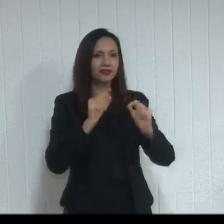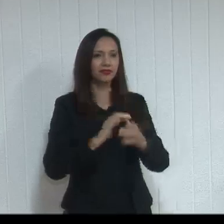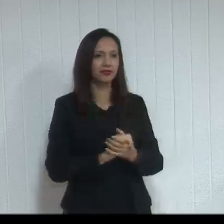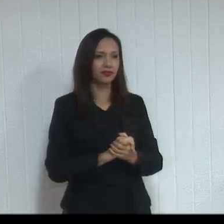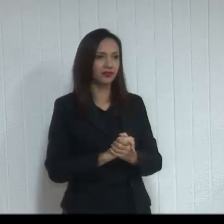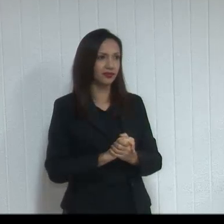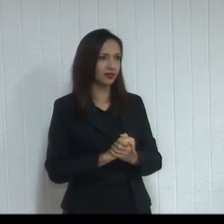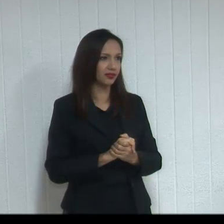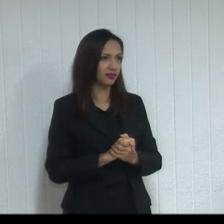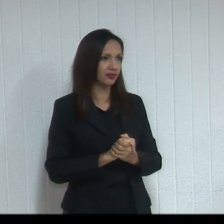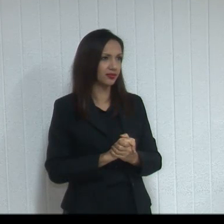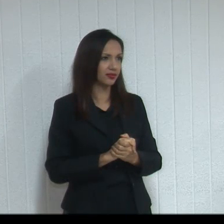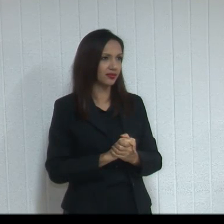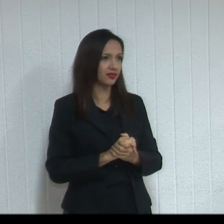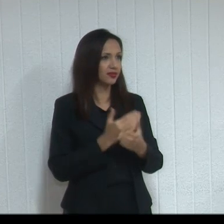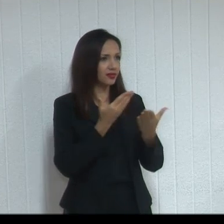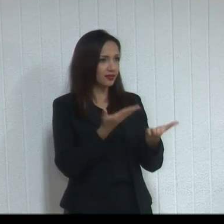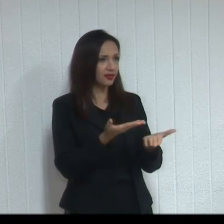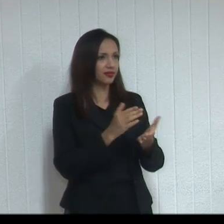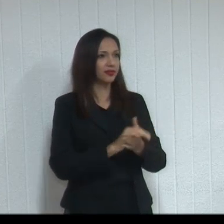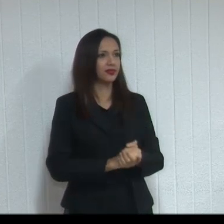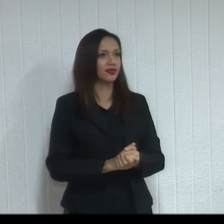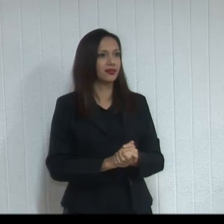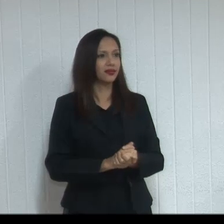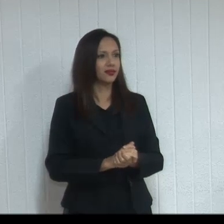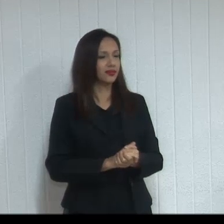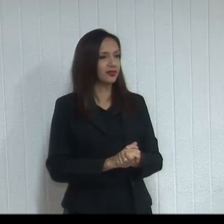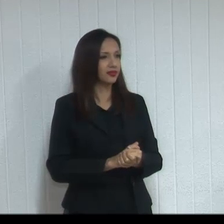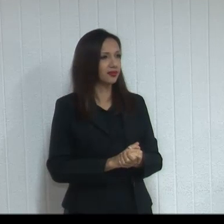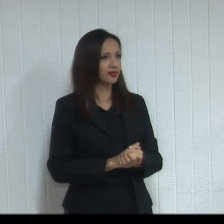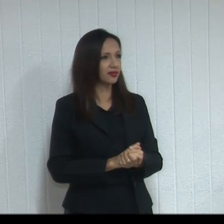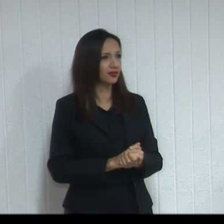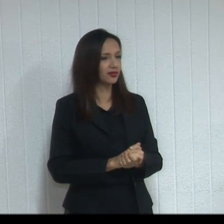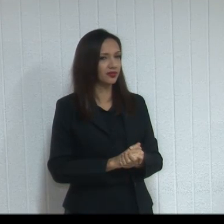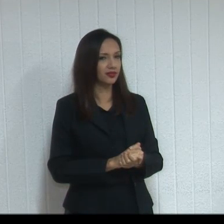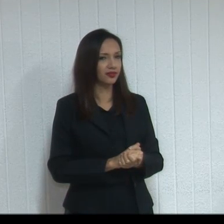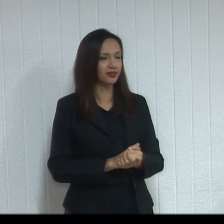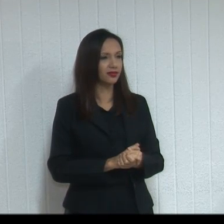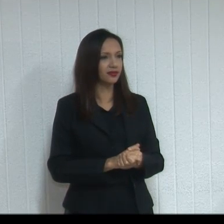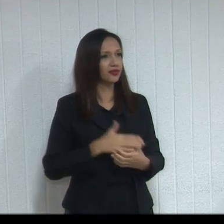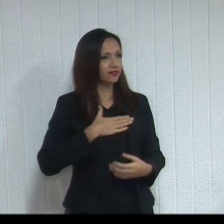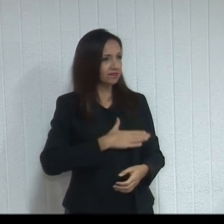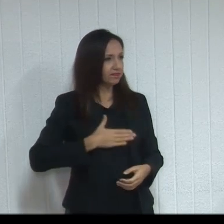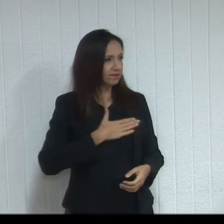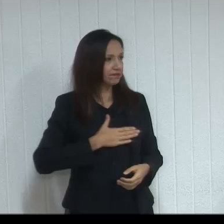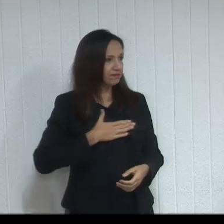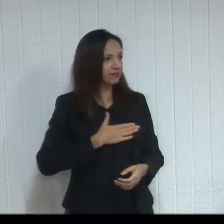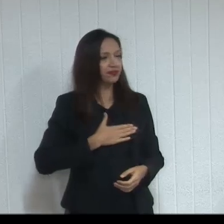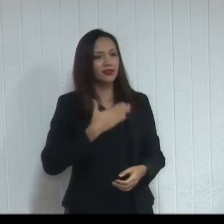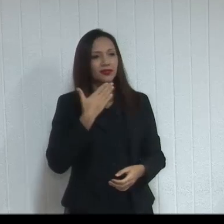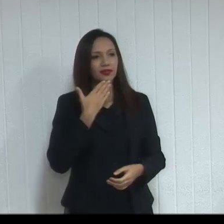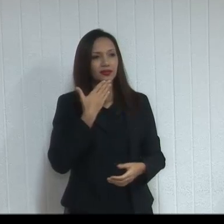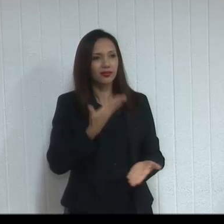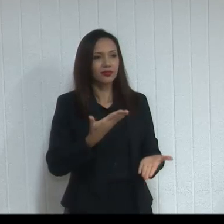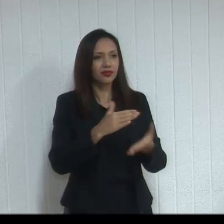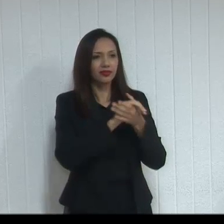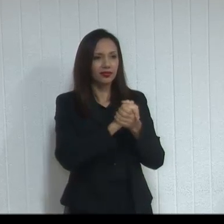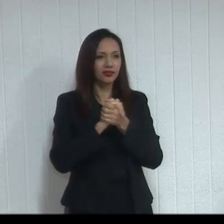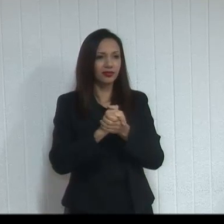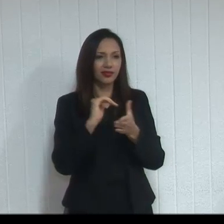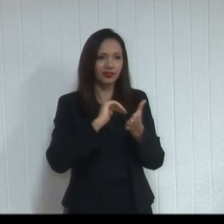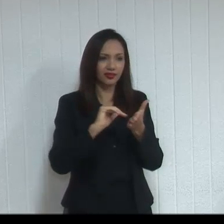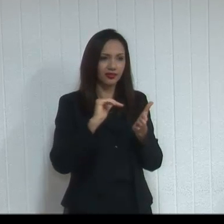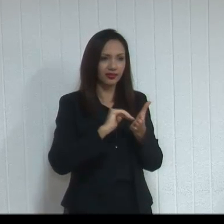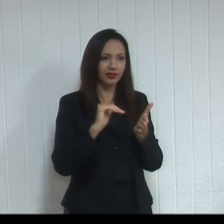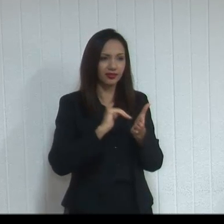outra. Aqui eu faço questão de cumprimentar especificamente o secretário Márcio Campos, o